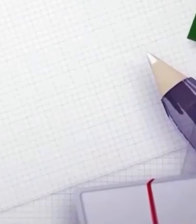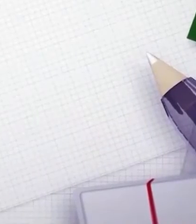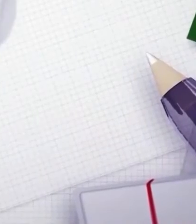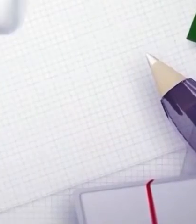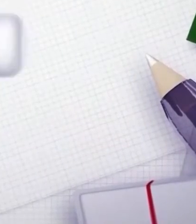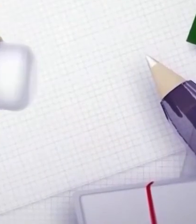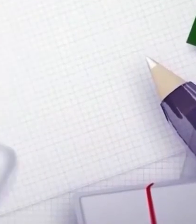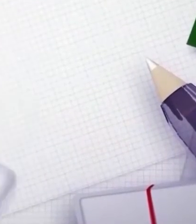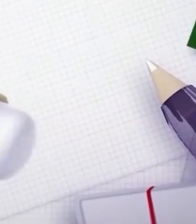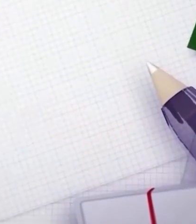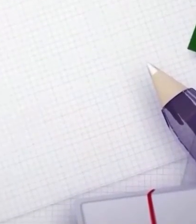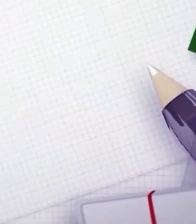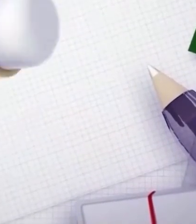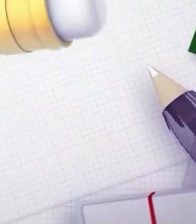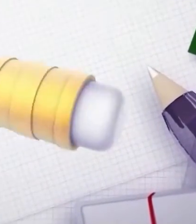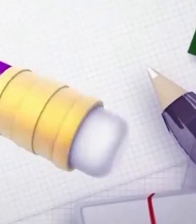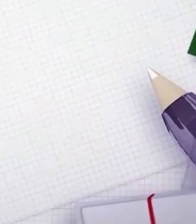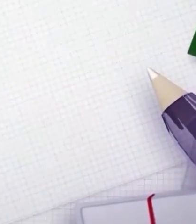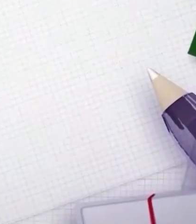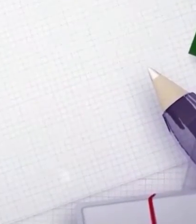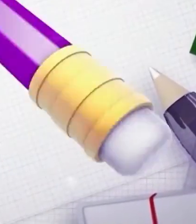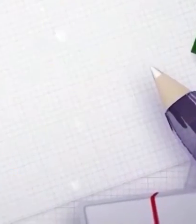E aí